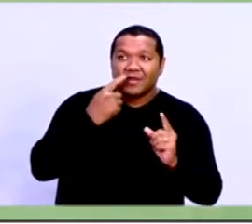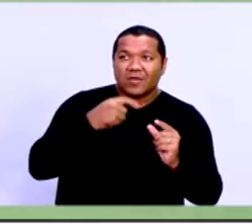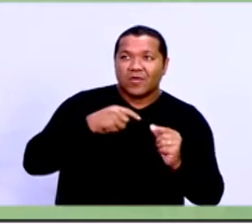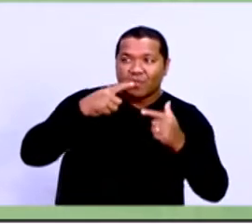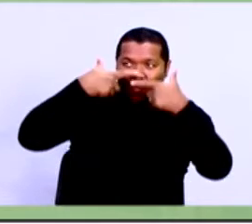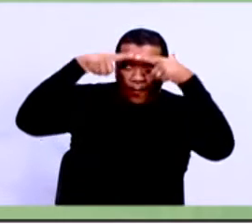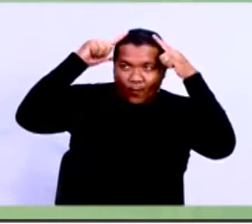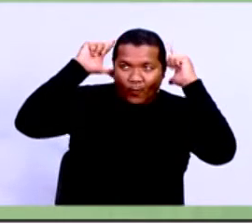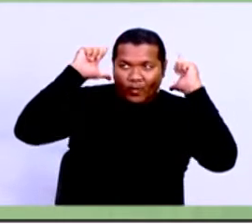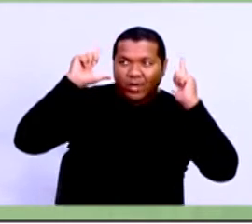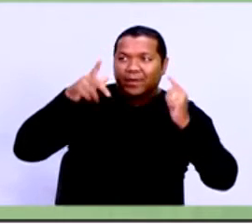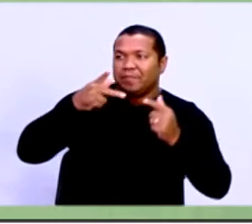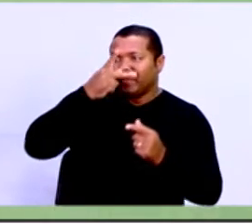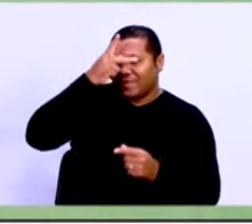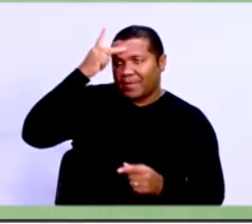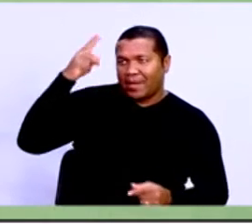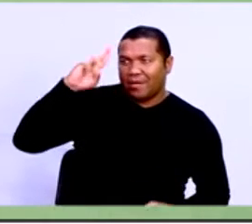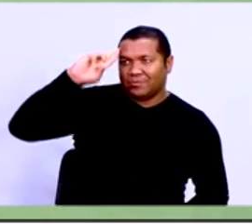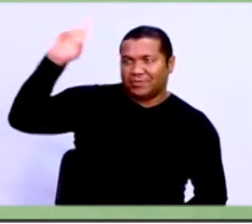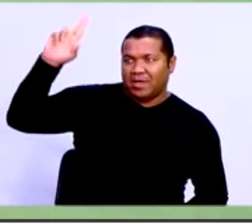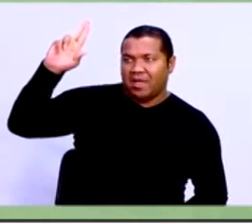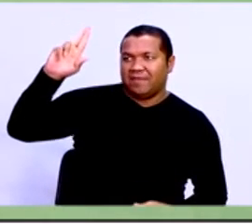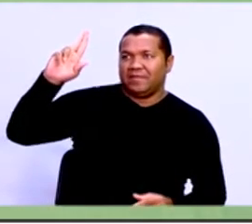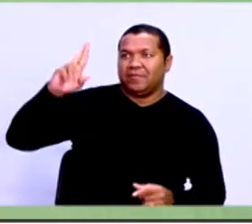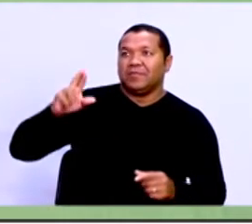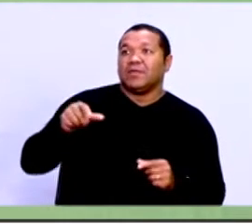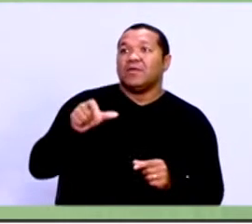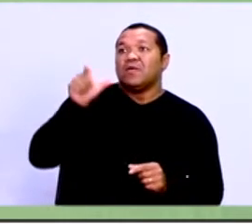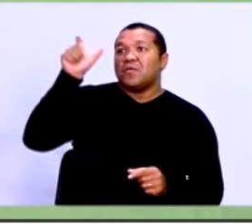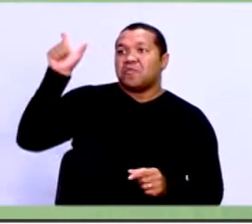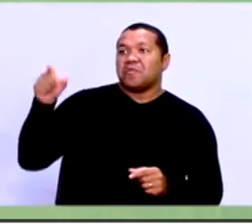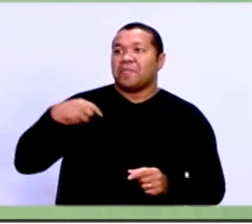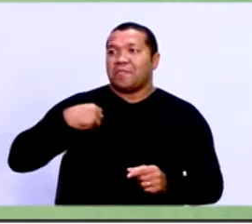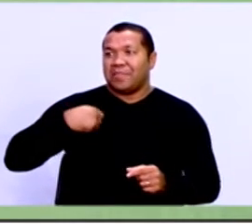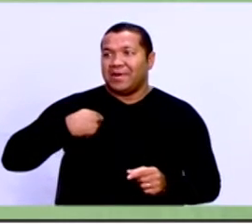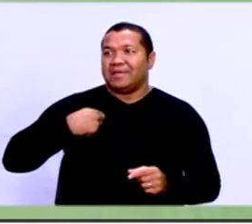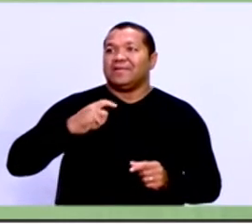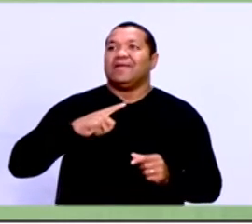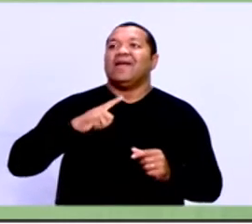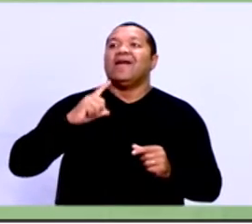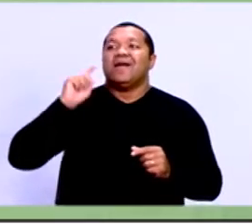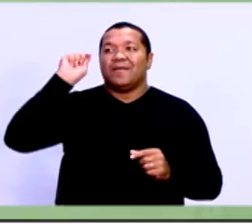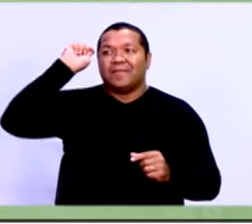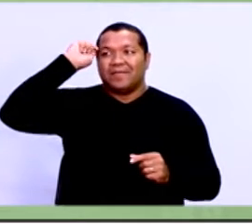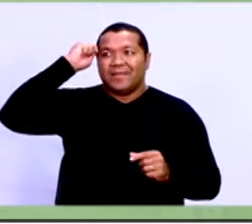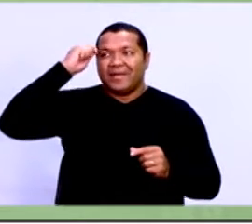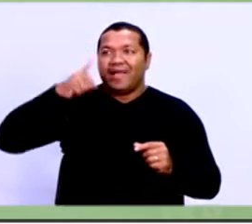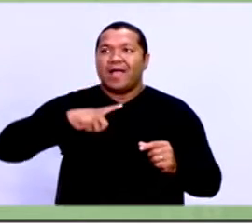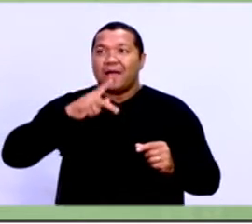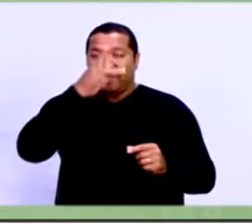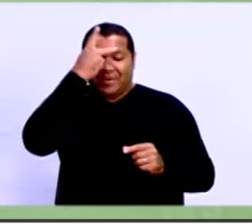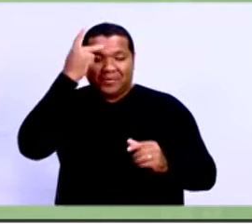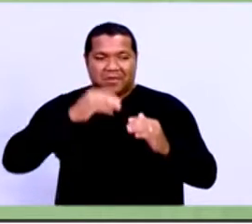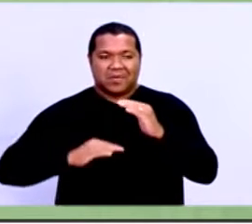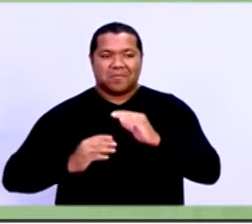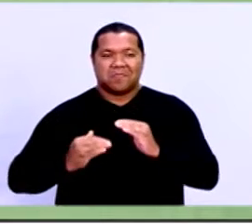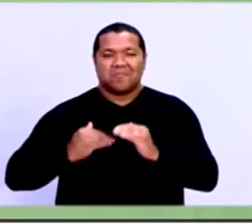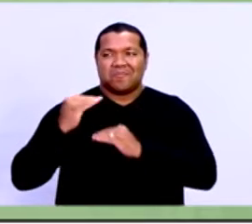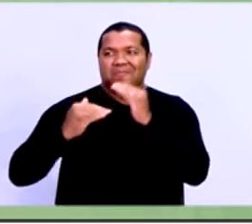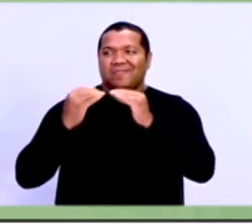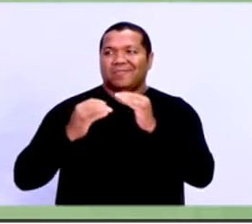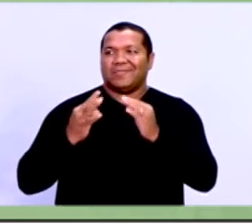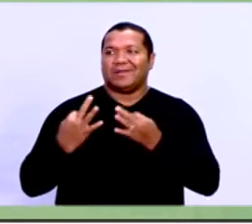e esse aqui é o nosso desenvolvedor aí pergunta como o nosso site de turismo